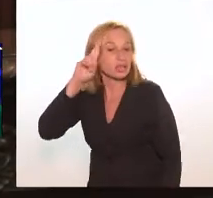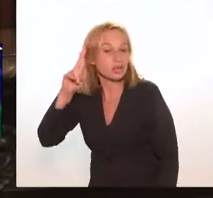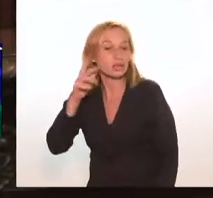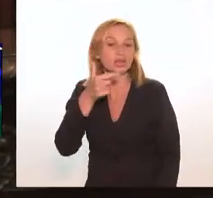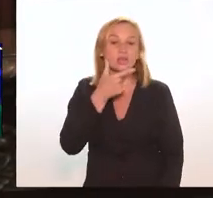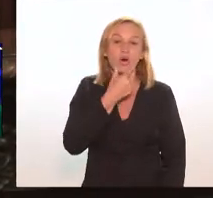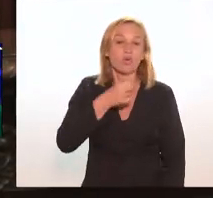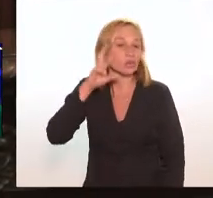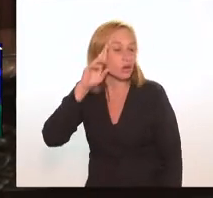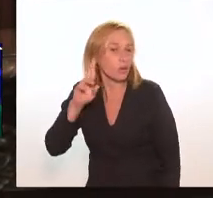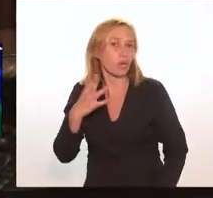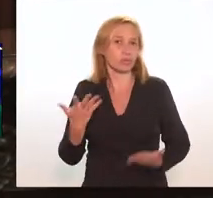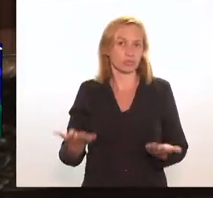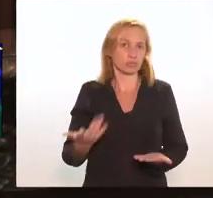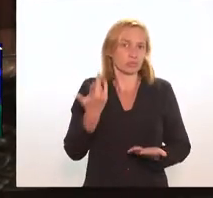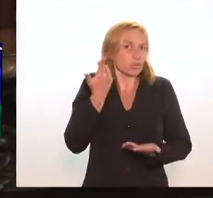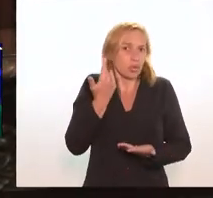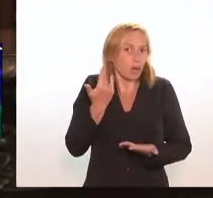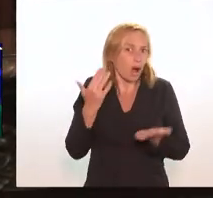senhores.